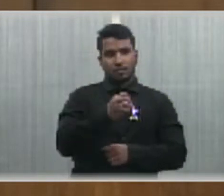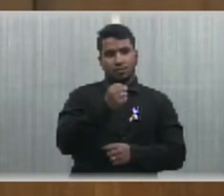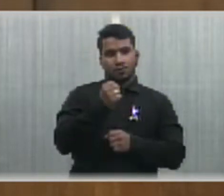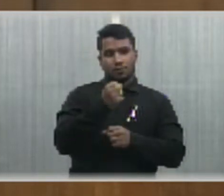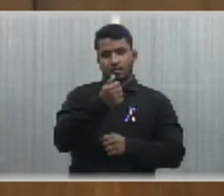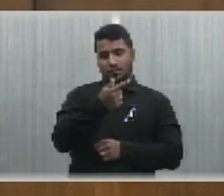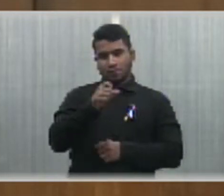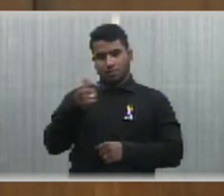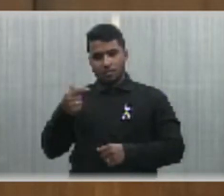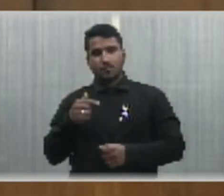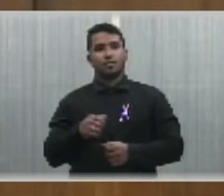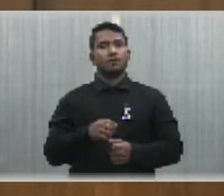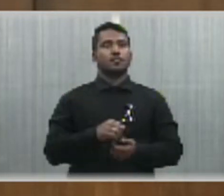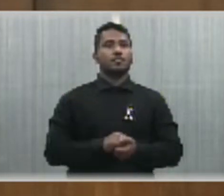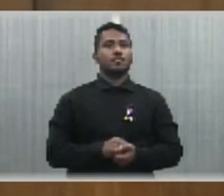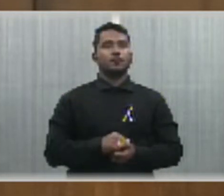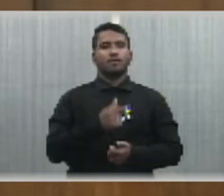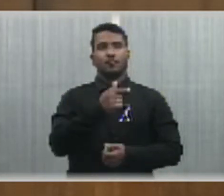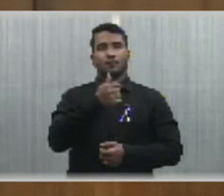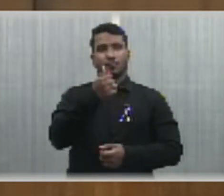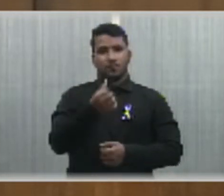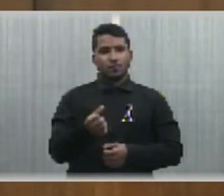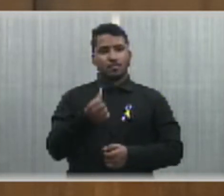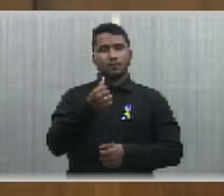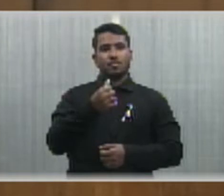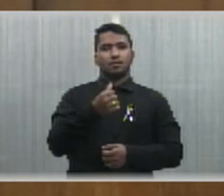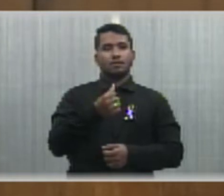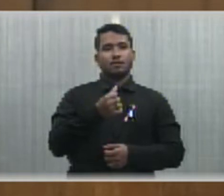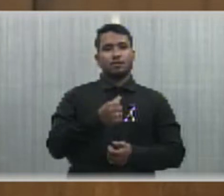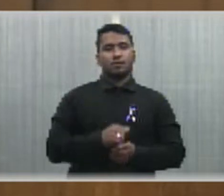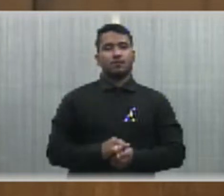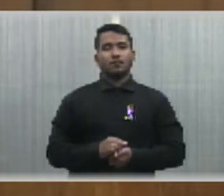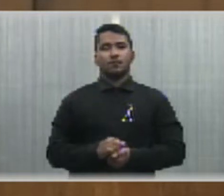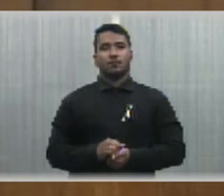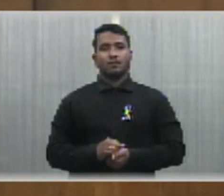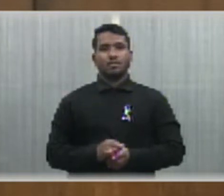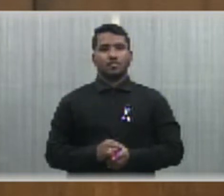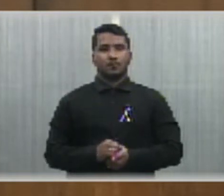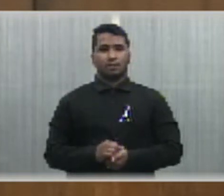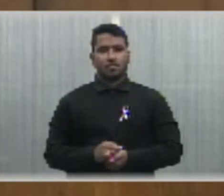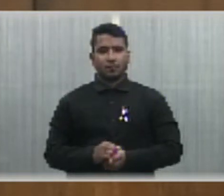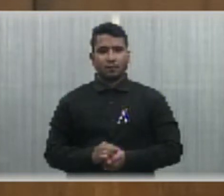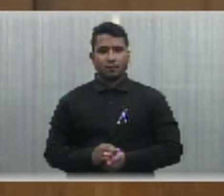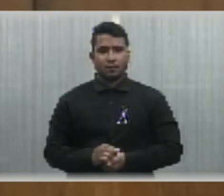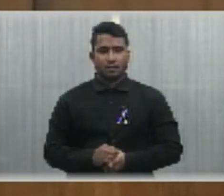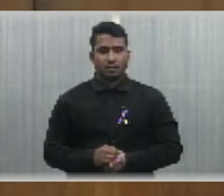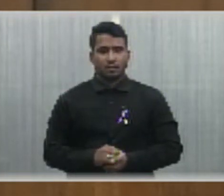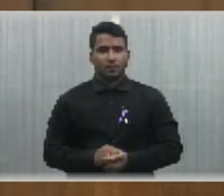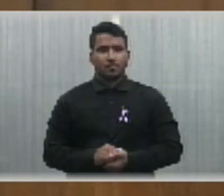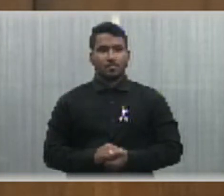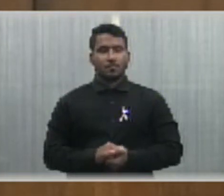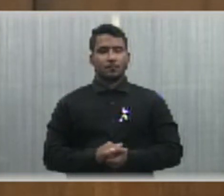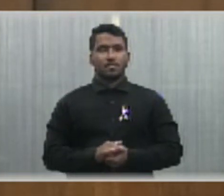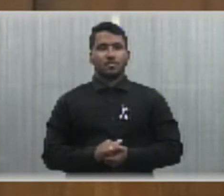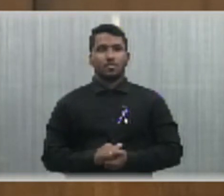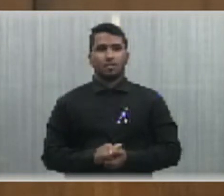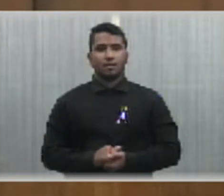30/2022, 28/2022, 166/2022,